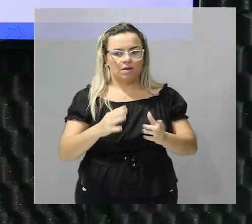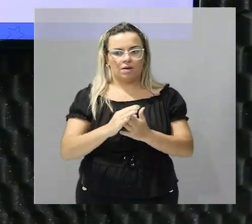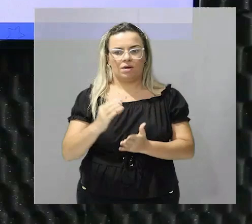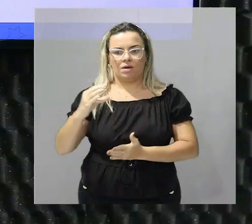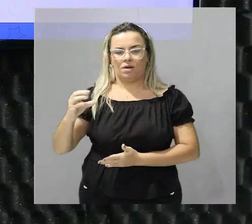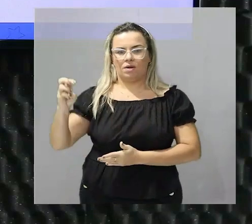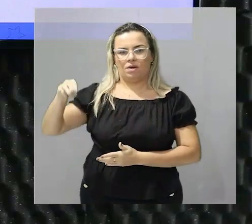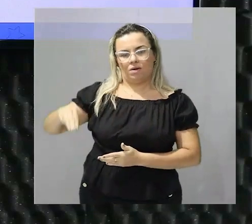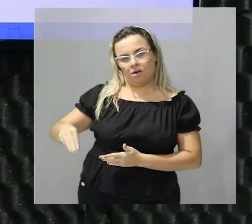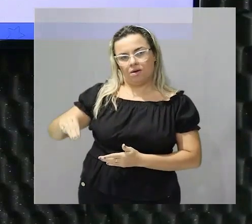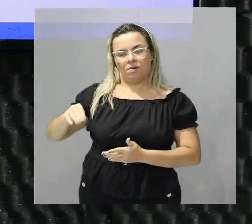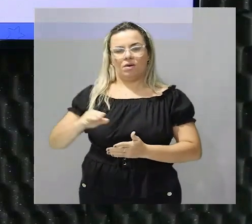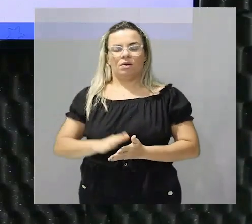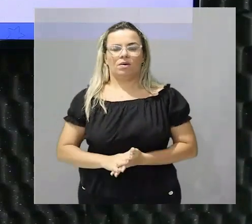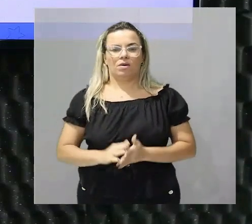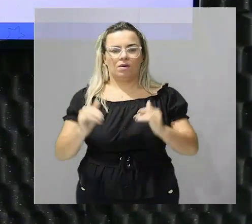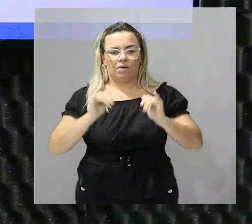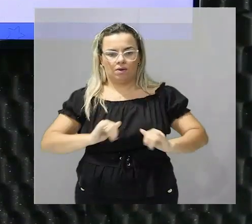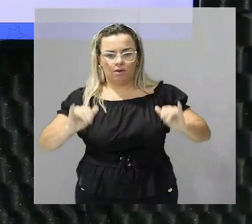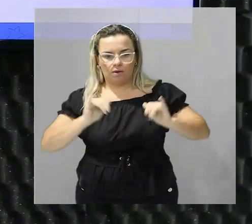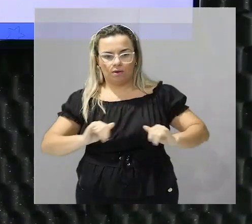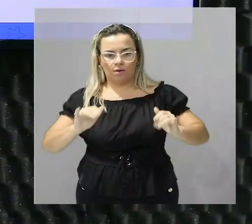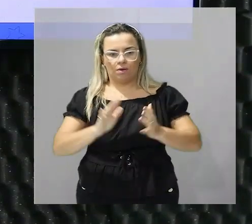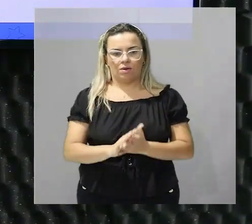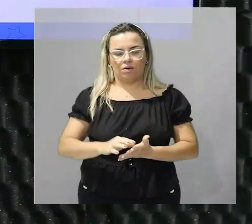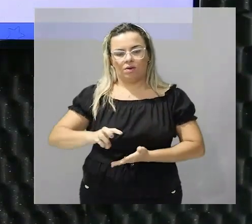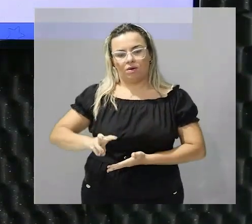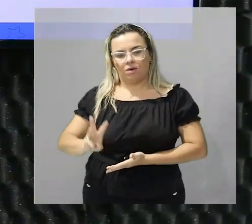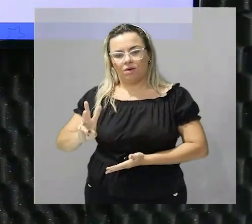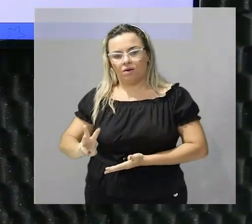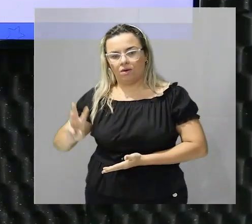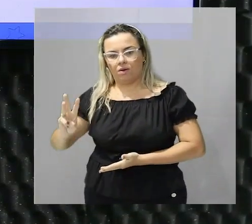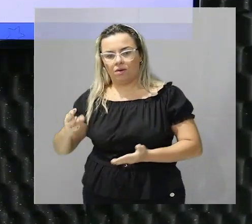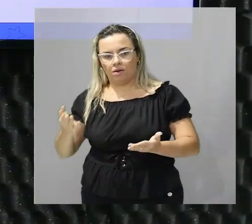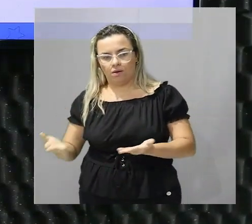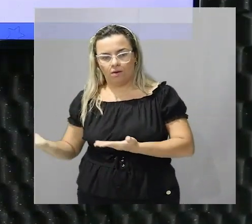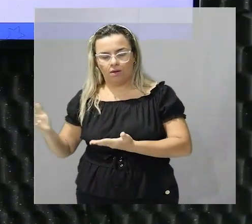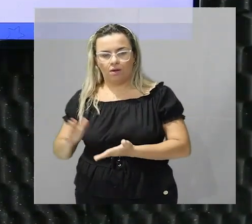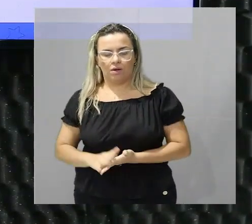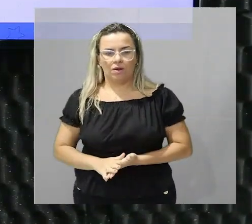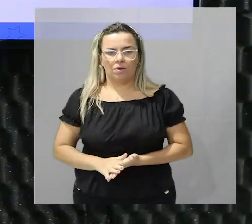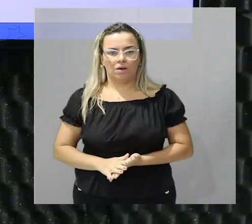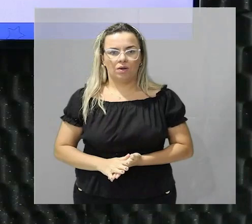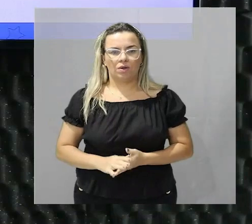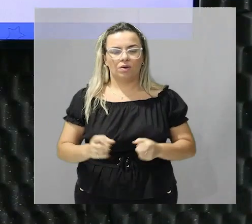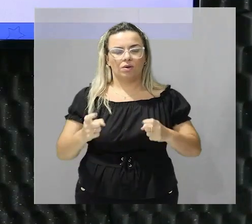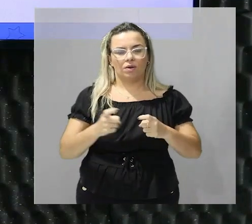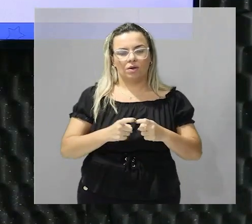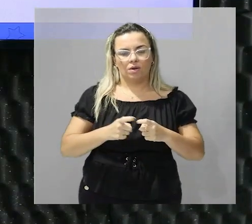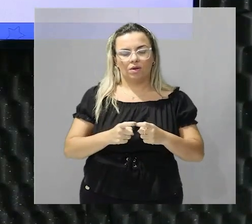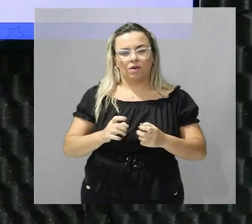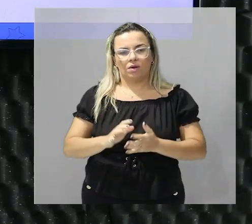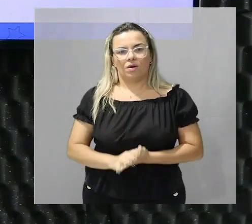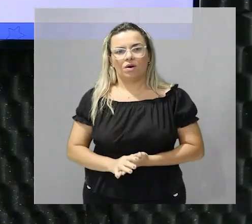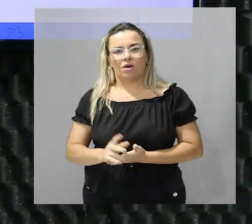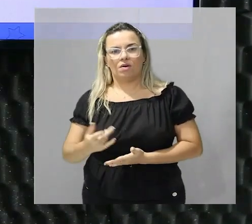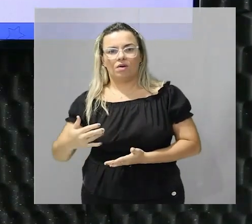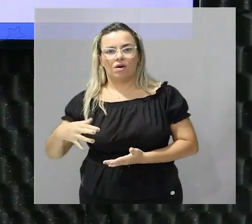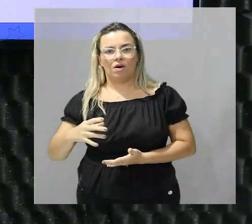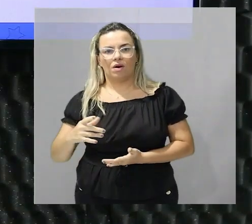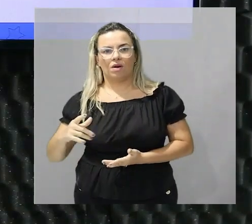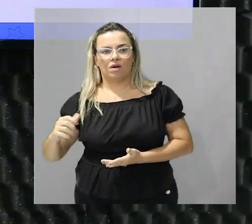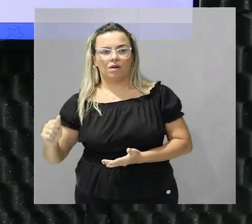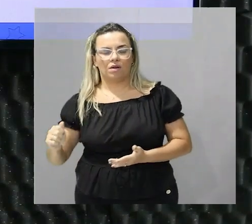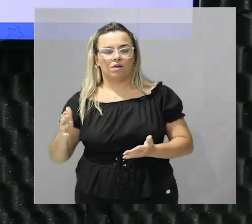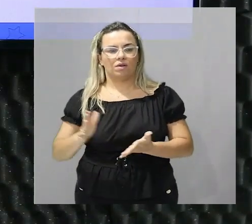E essa a informação lá do site do doutor Drauzio Varela. Então, continuando aí,